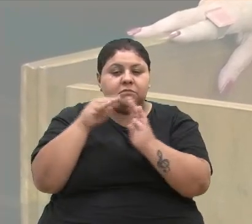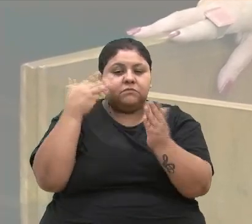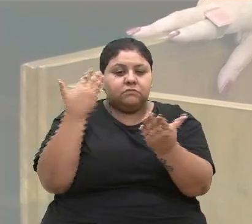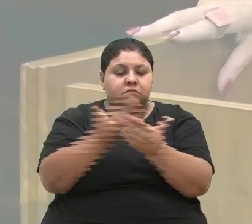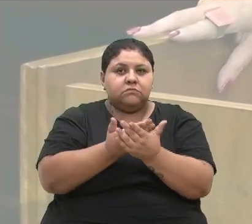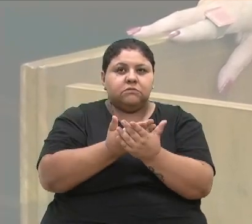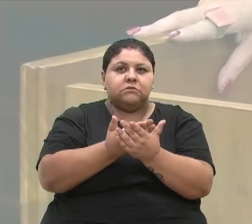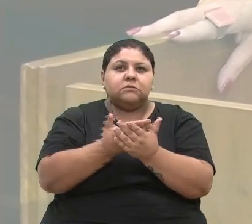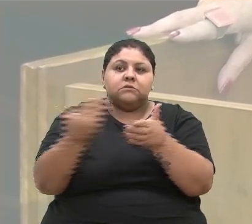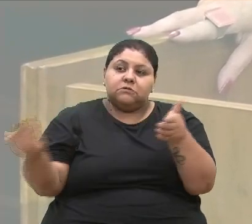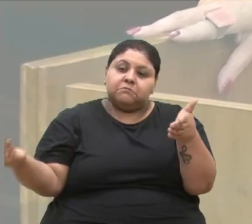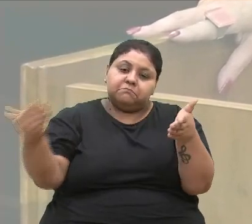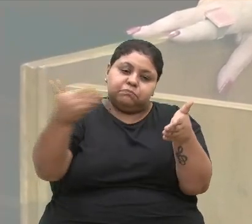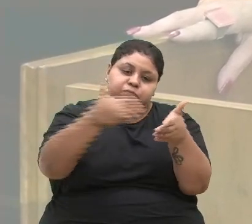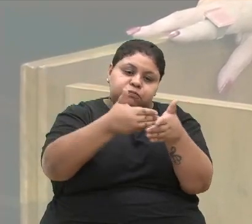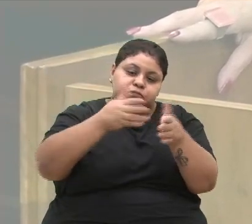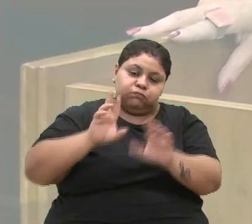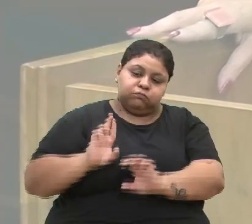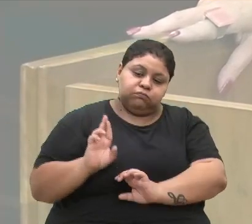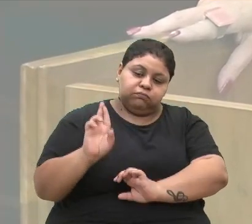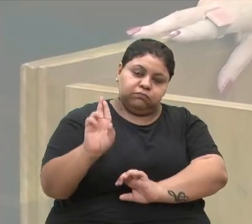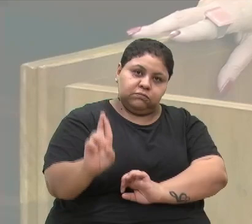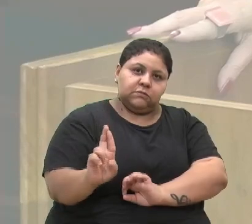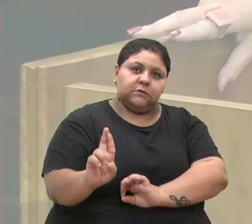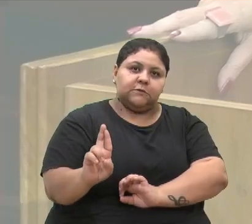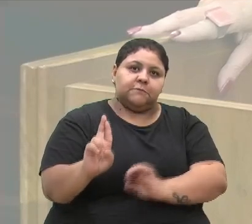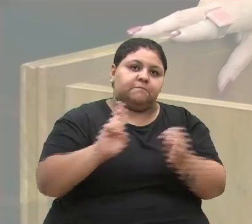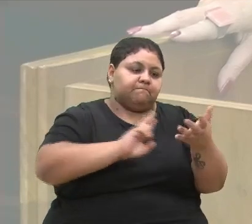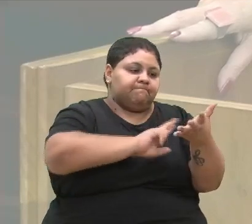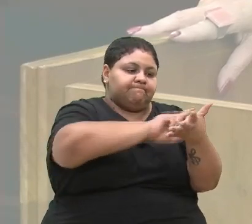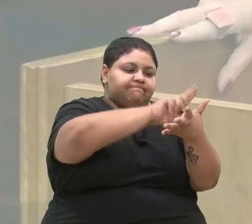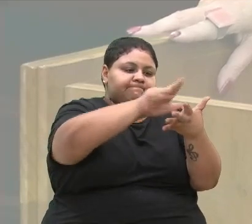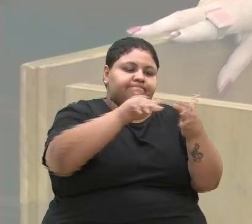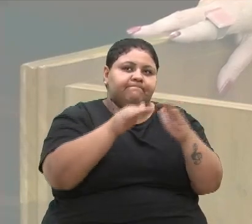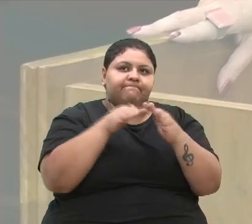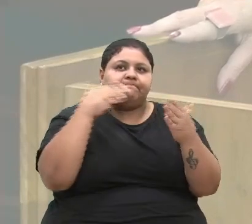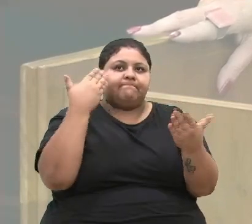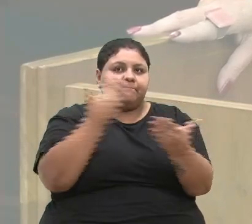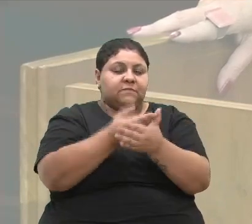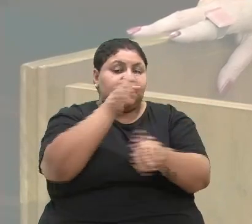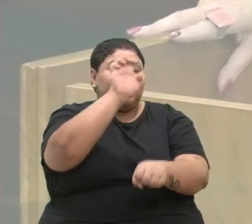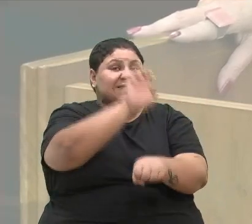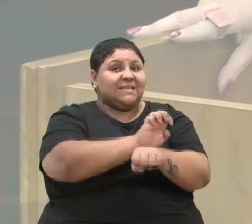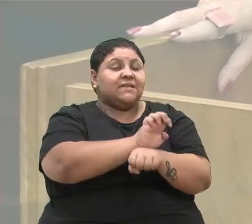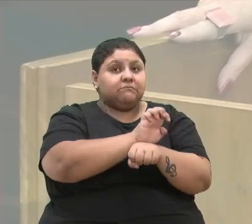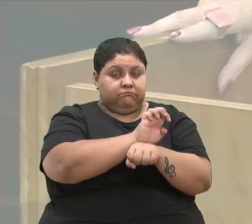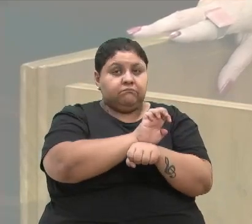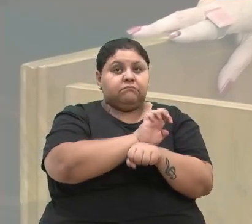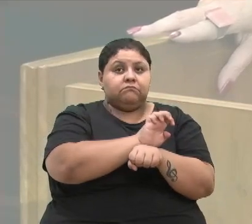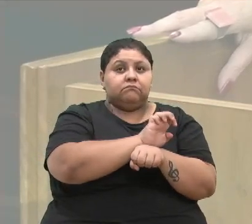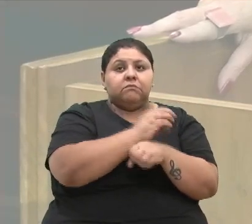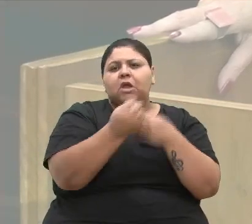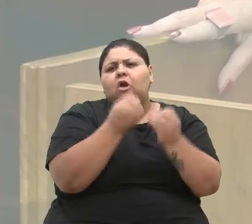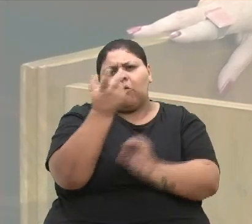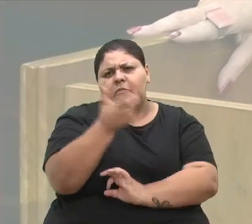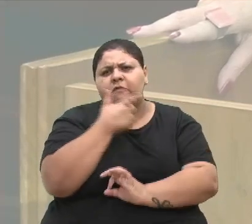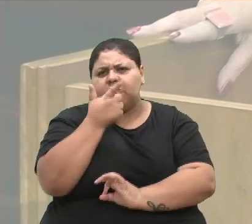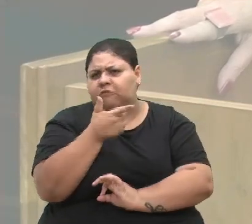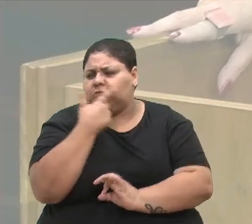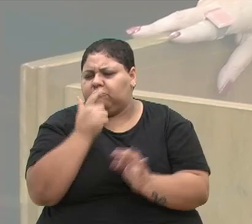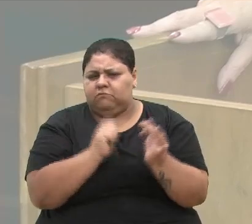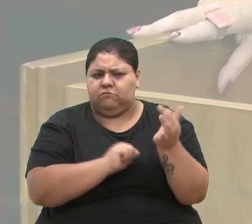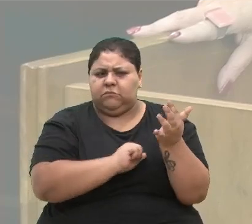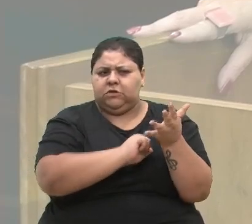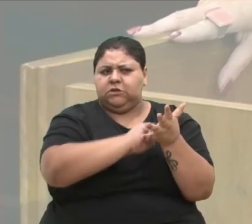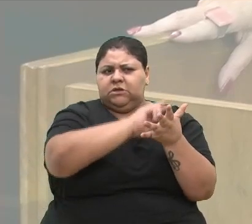escolas, vieram representações de várias escolas estaduais, como eu coloquei, de